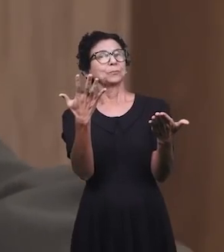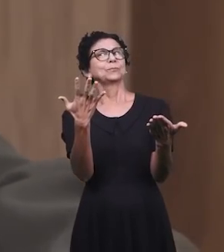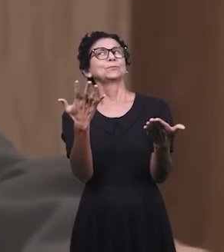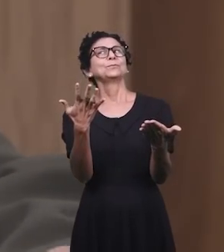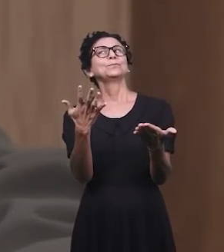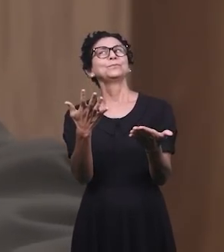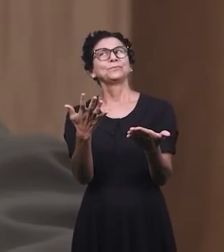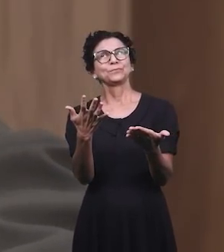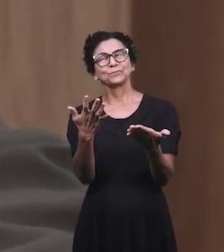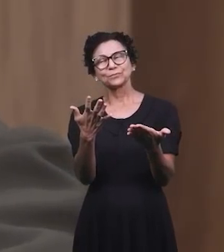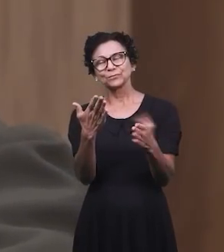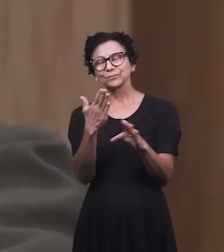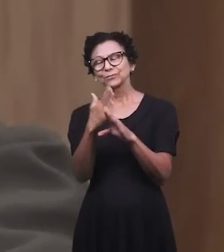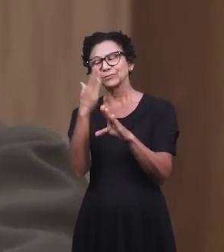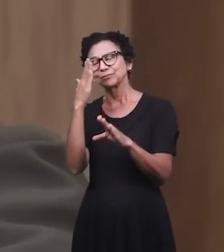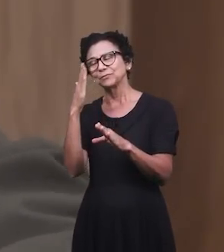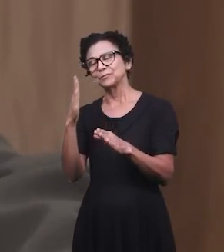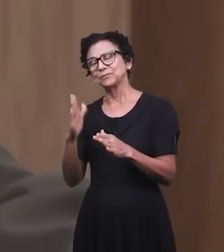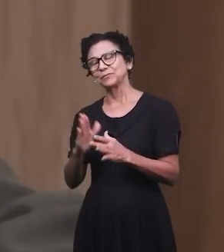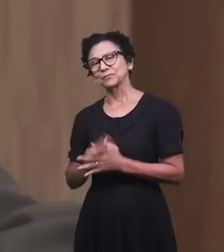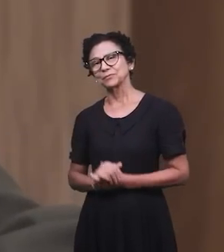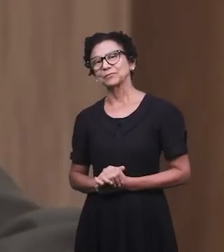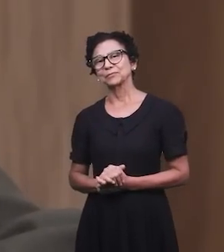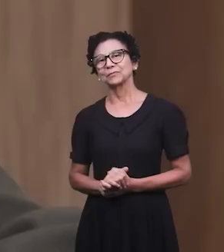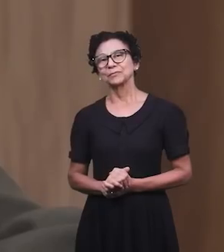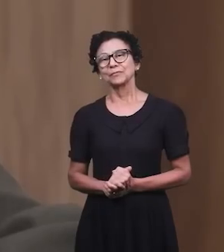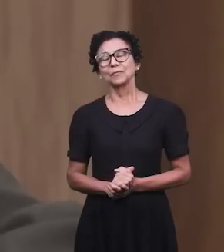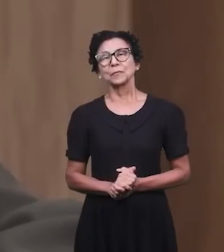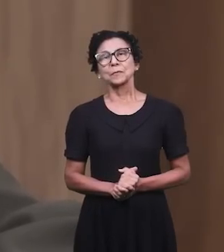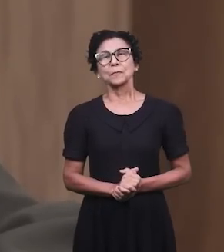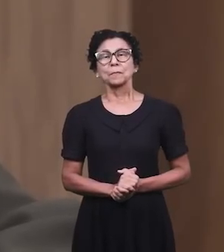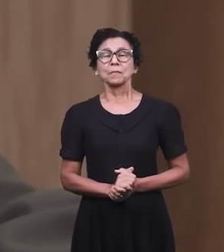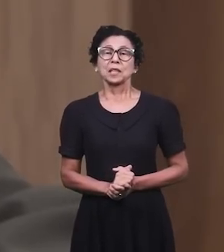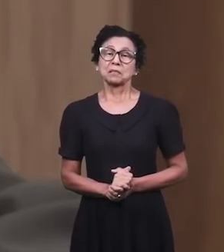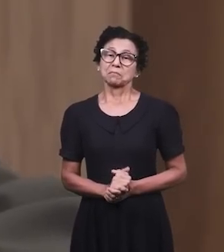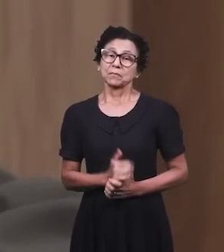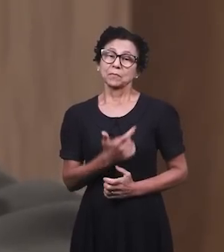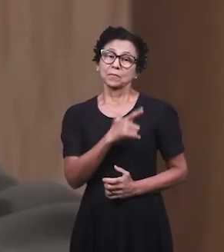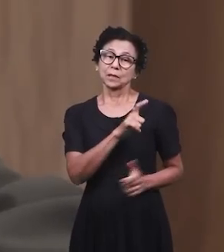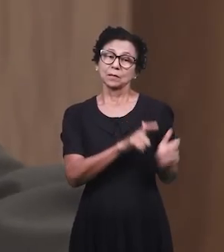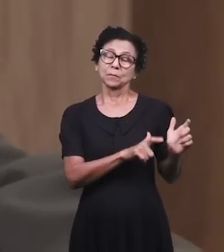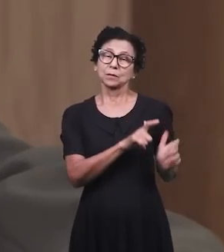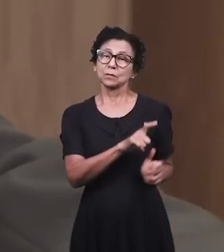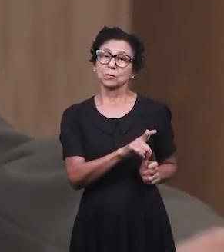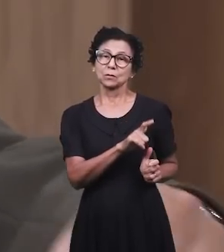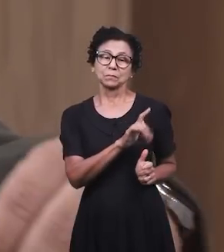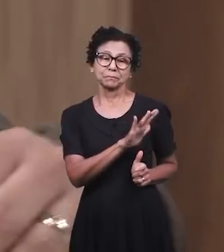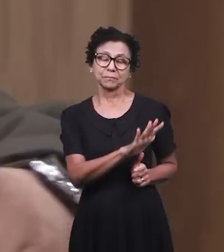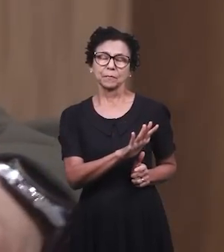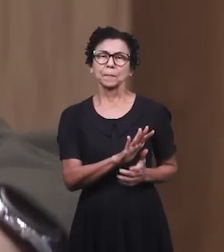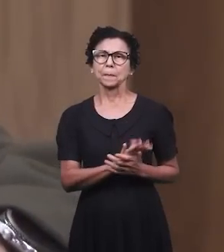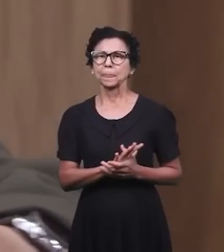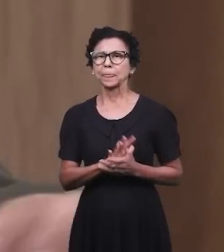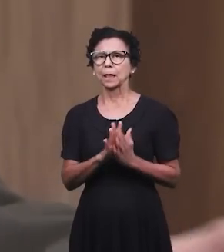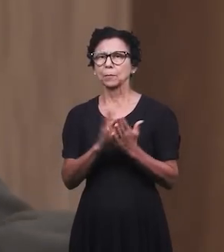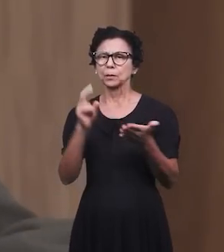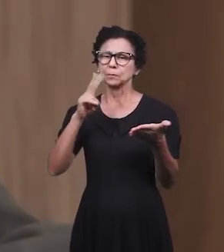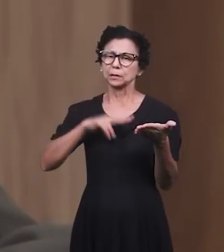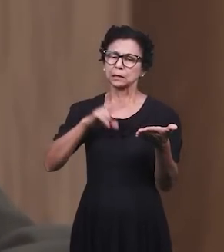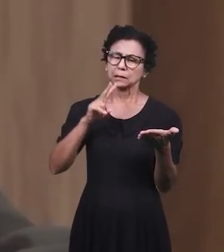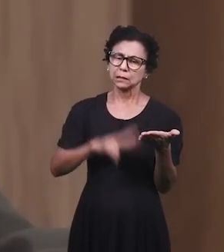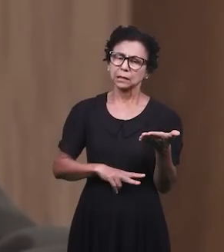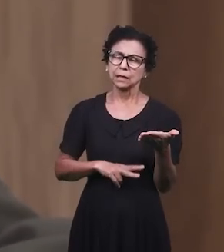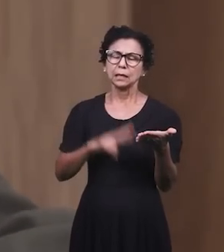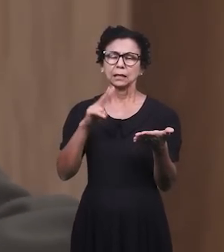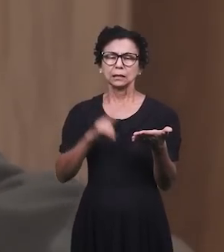Bíblia e aqui elas formulam inúmeras teorias do que pode estar dizendo, do que não pode. Isso. E nós vamos ver isso presente nas